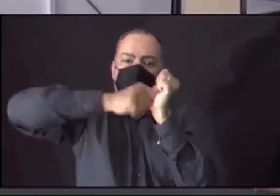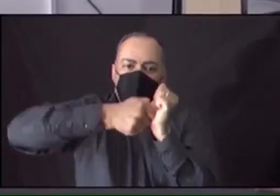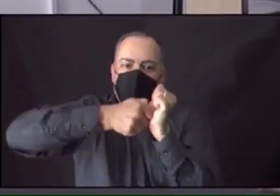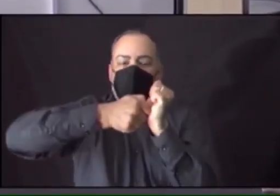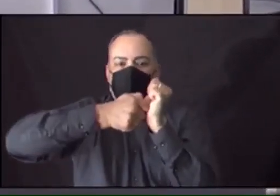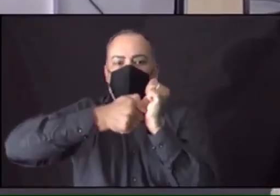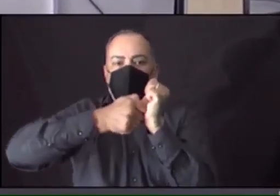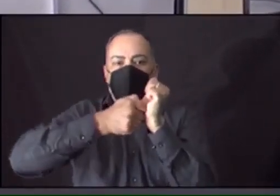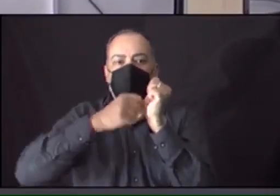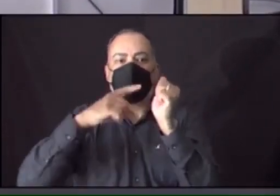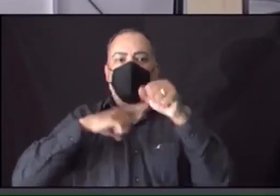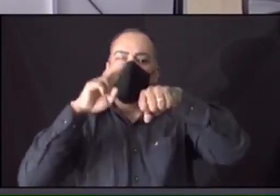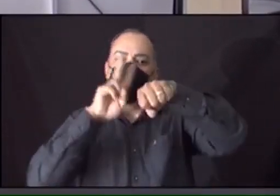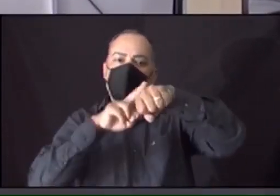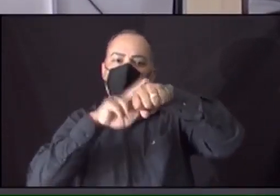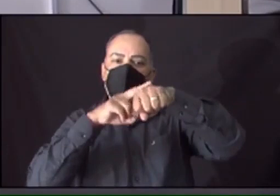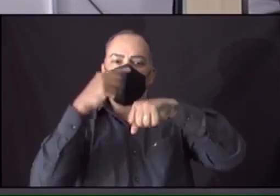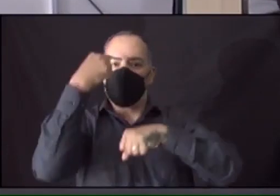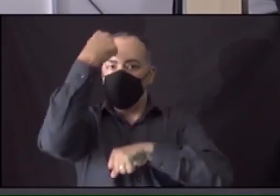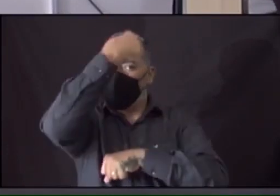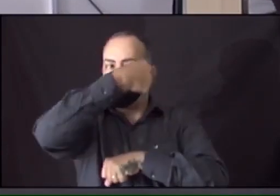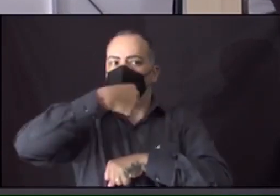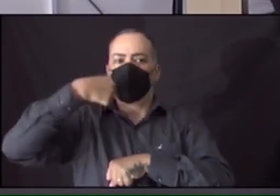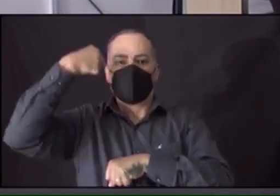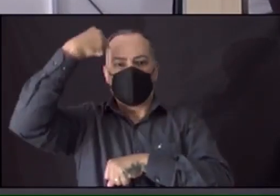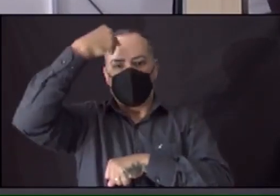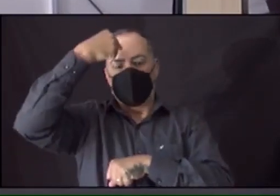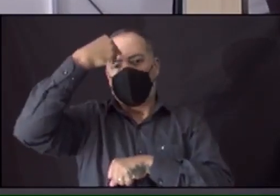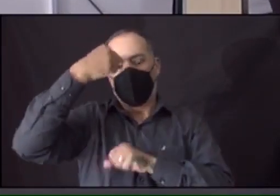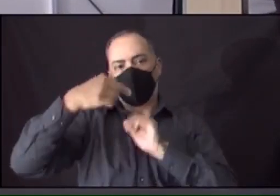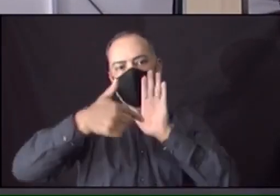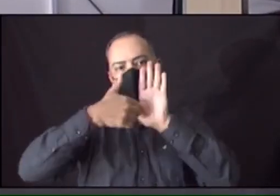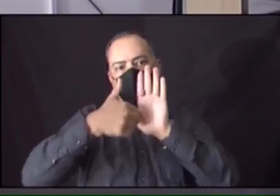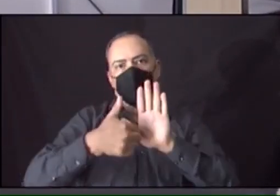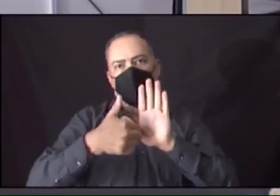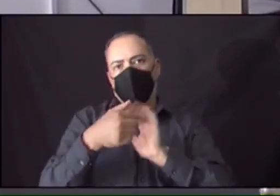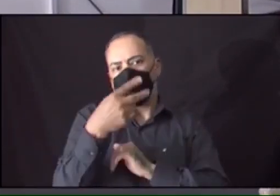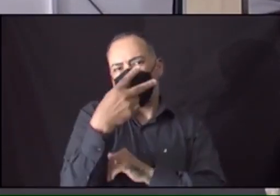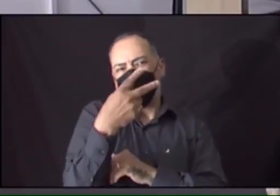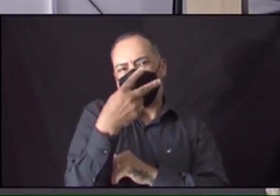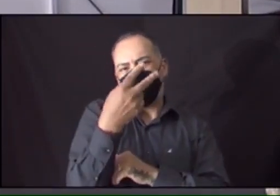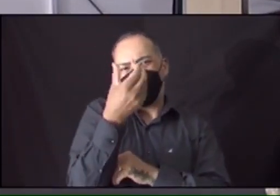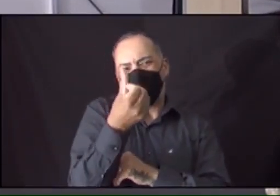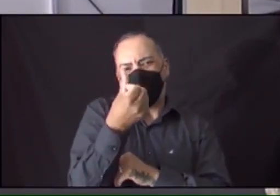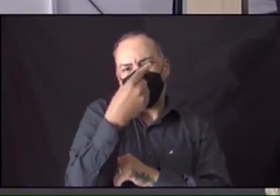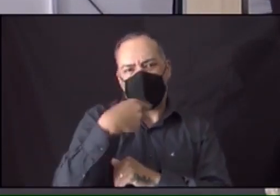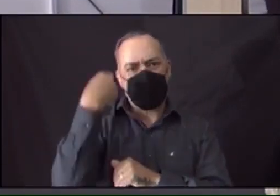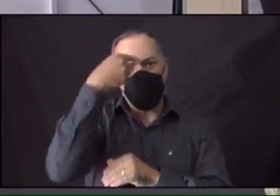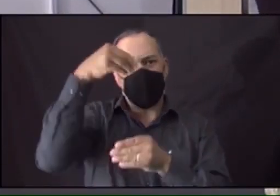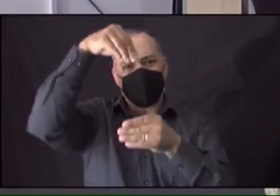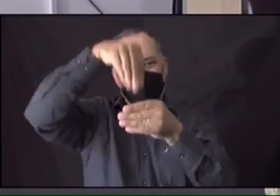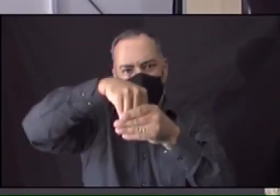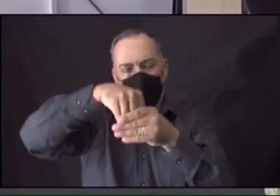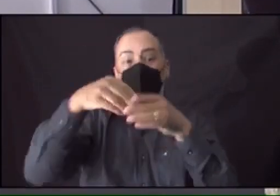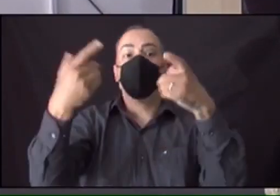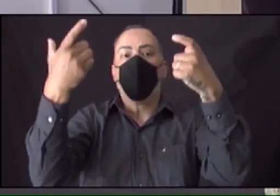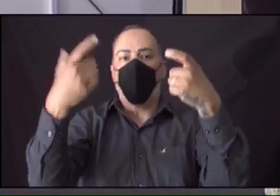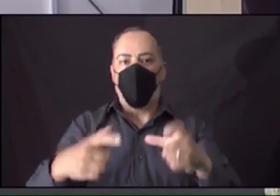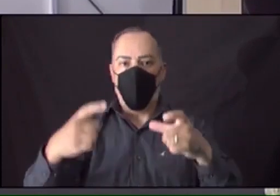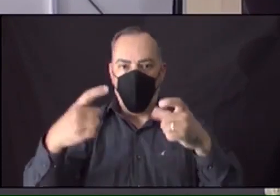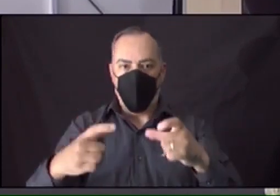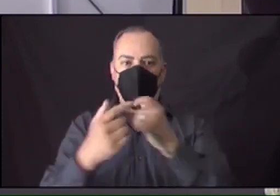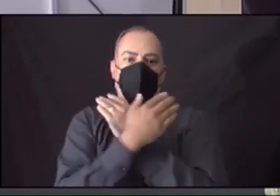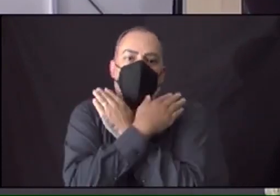de 6 horas, com no máximo 20 pessoas dentro da funerária, né, da casa onde vai ser